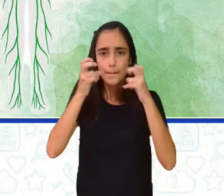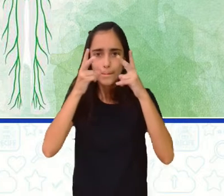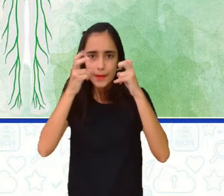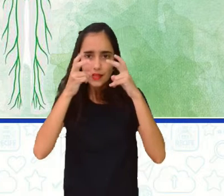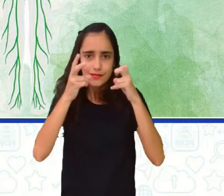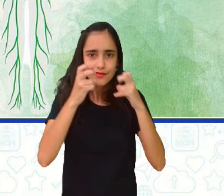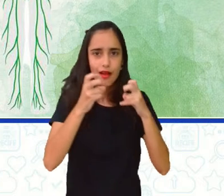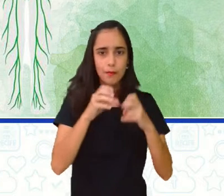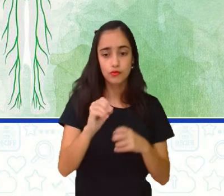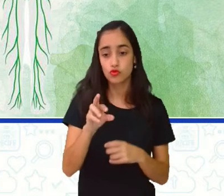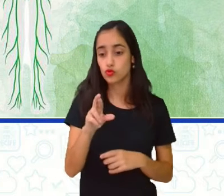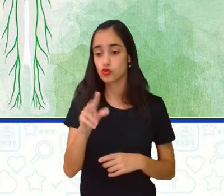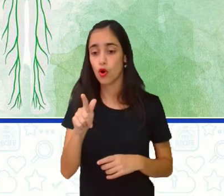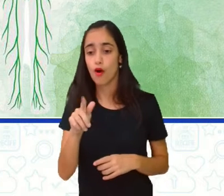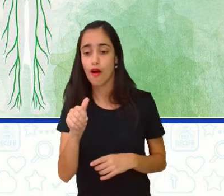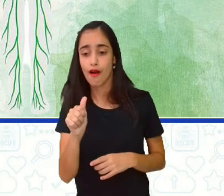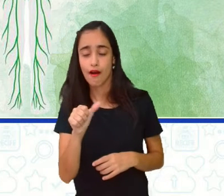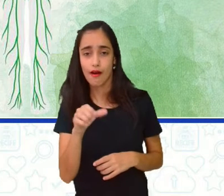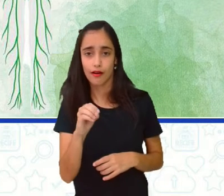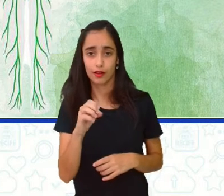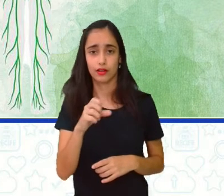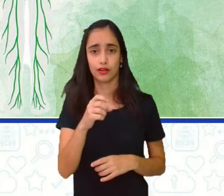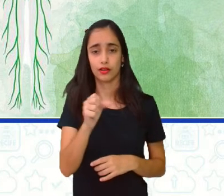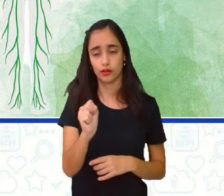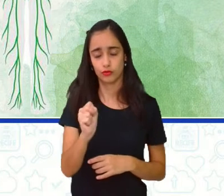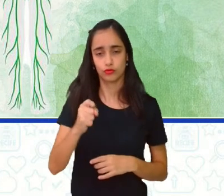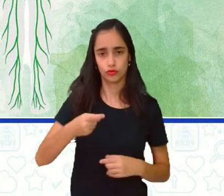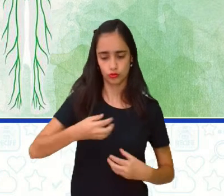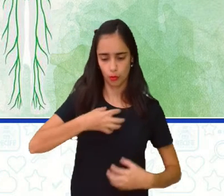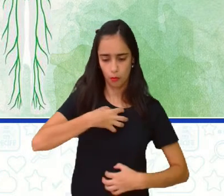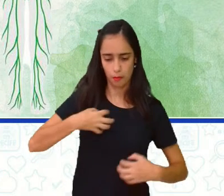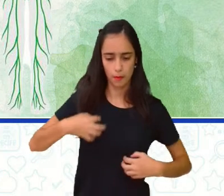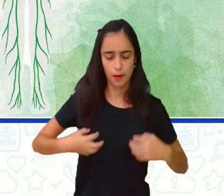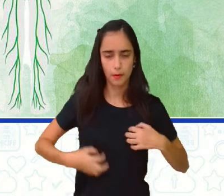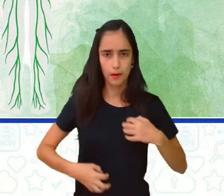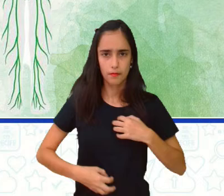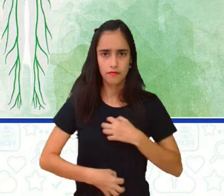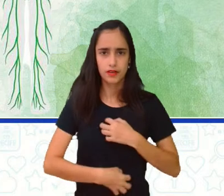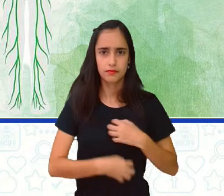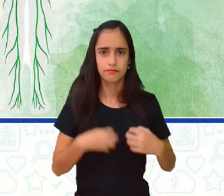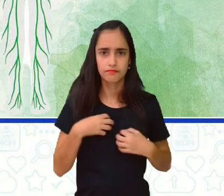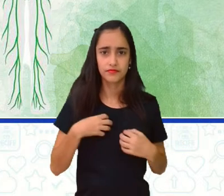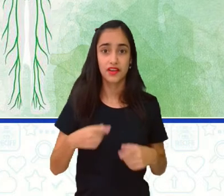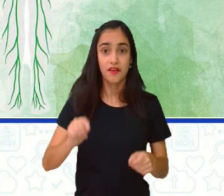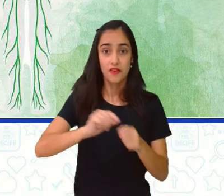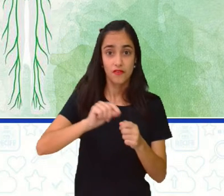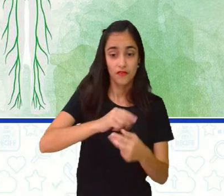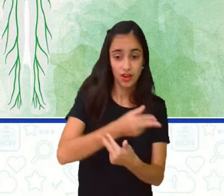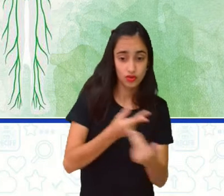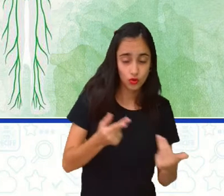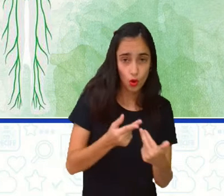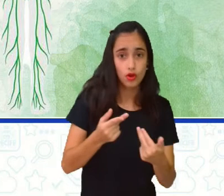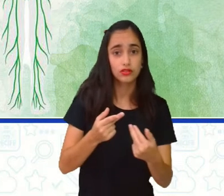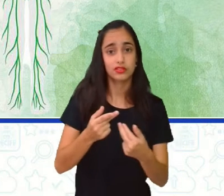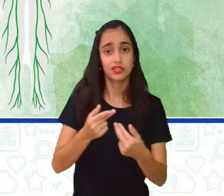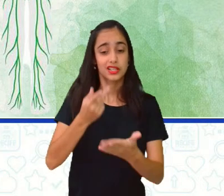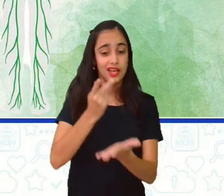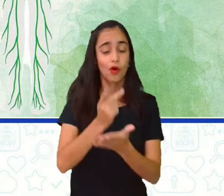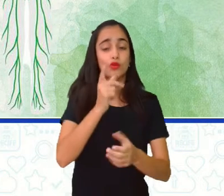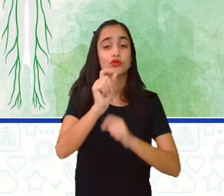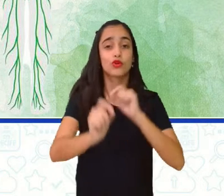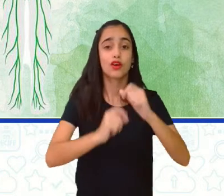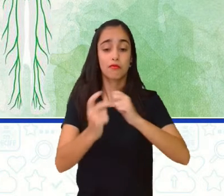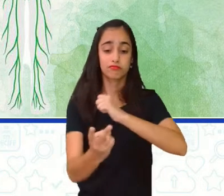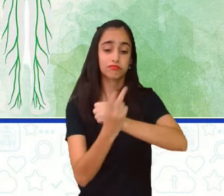essas substâncias, Essas substâncias que vão atingir tanto a doença, como também a questão aí